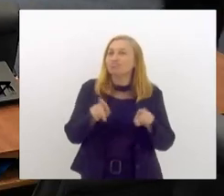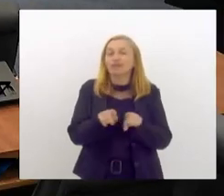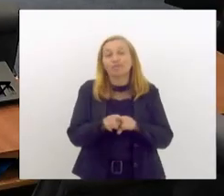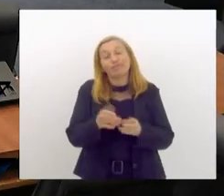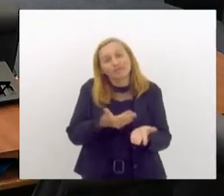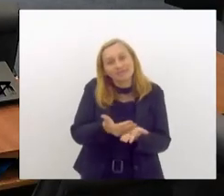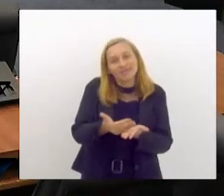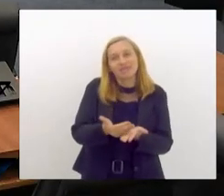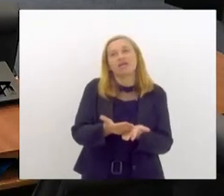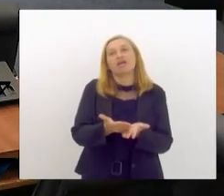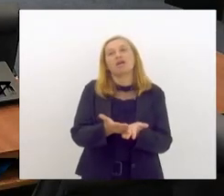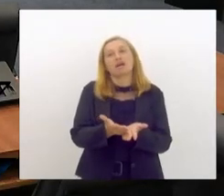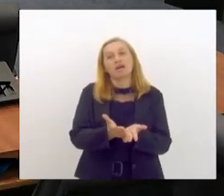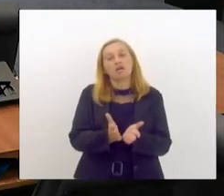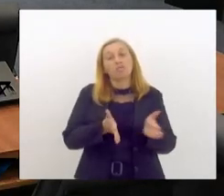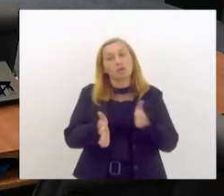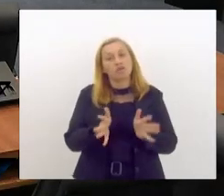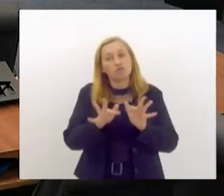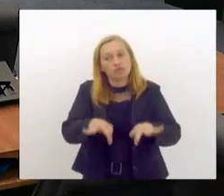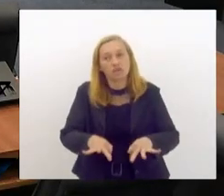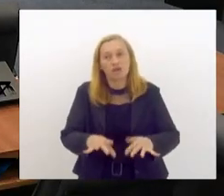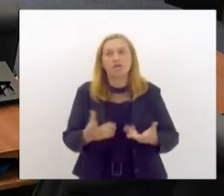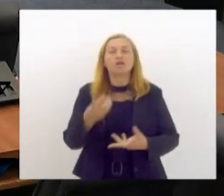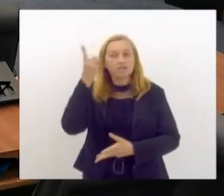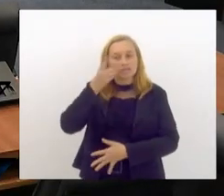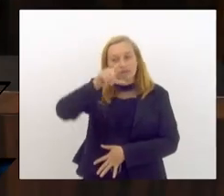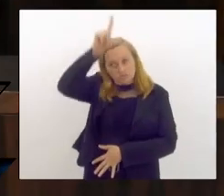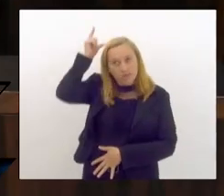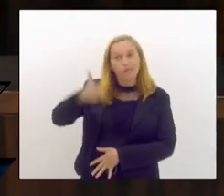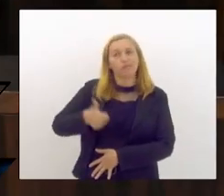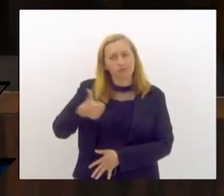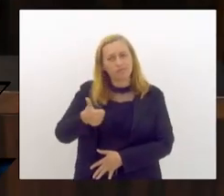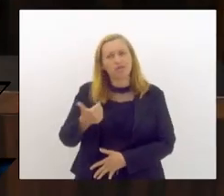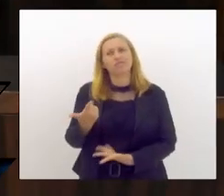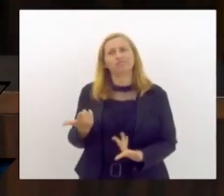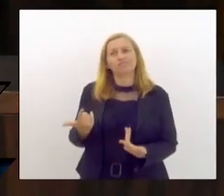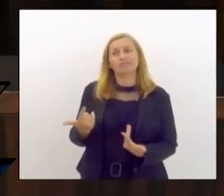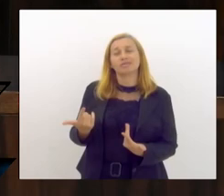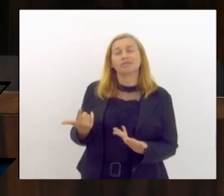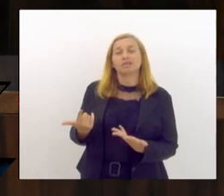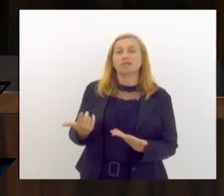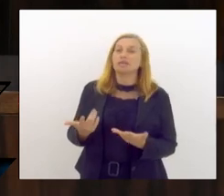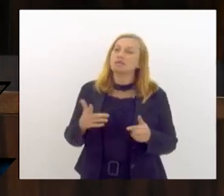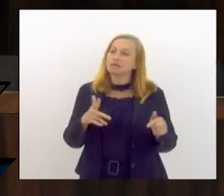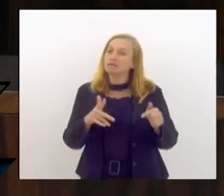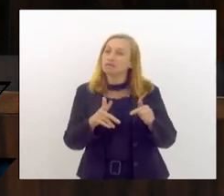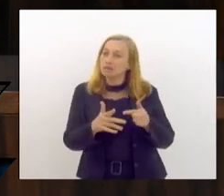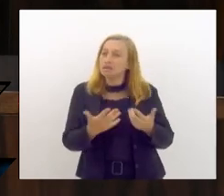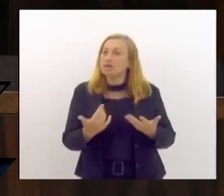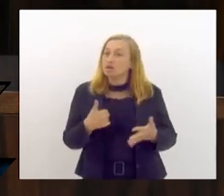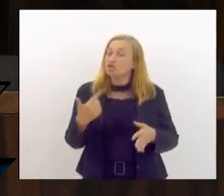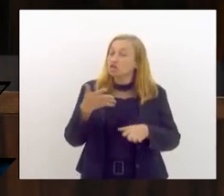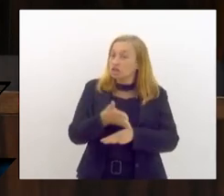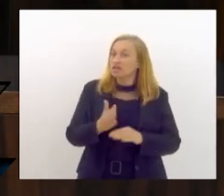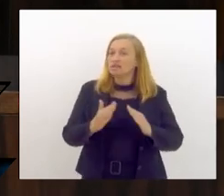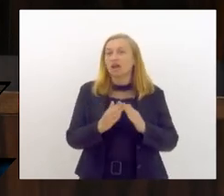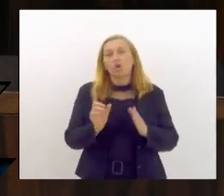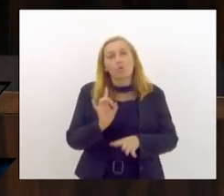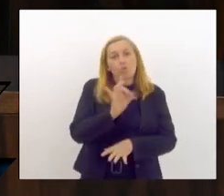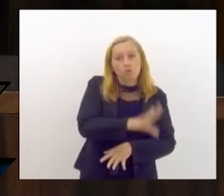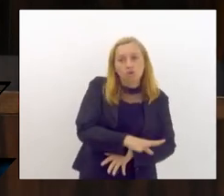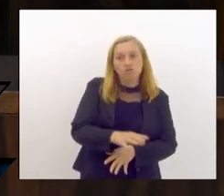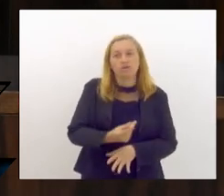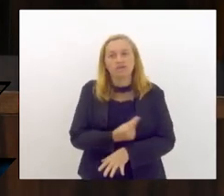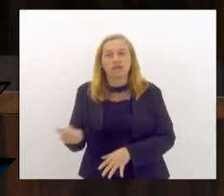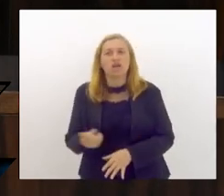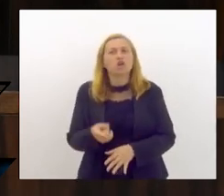no expediente final. Sim, deputado Luiz Paulo é um dos primeiros, aí eu tenho que fazer essa deferência, a chegar nessa casa, e um dos últimos a sair,